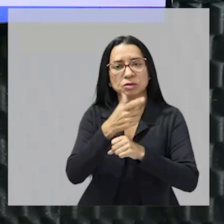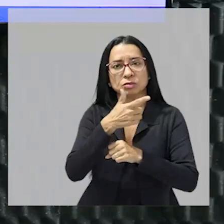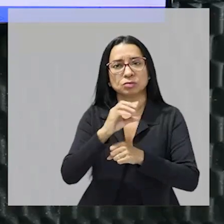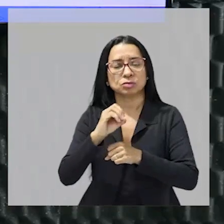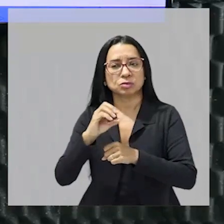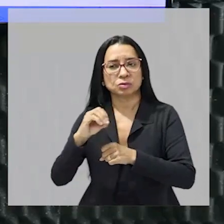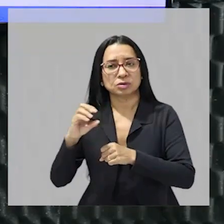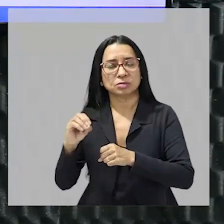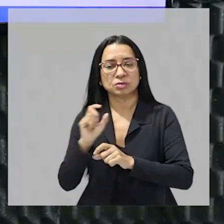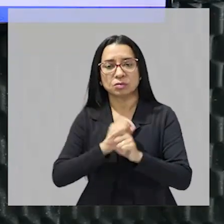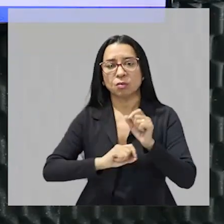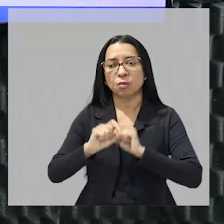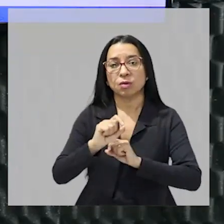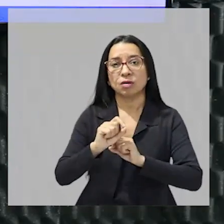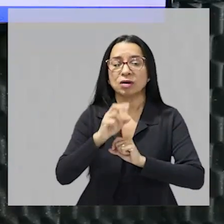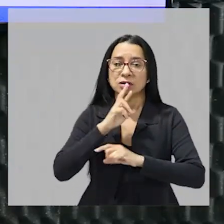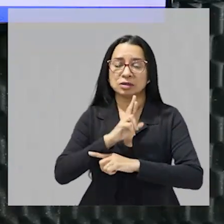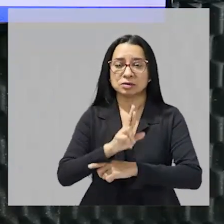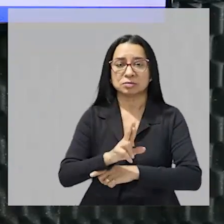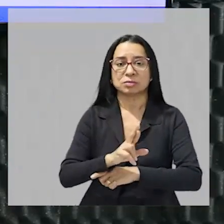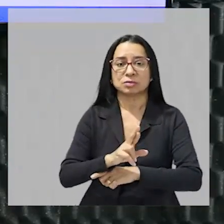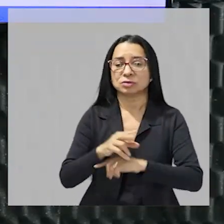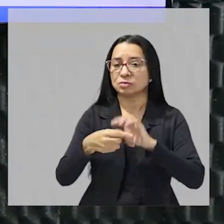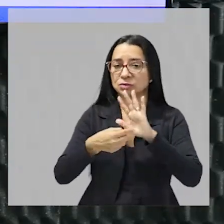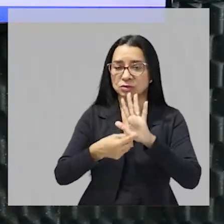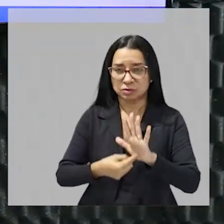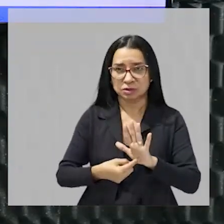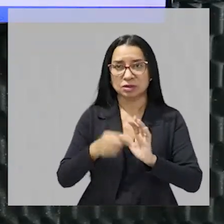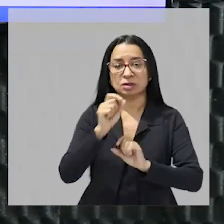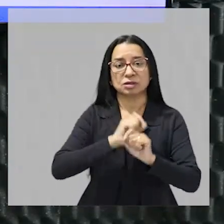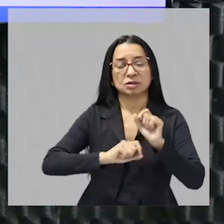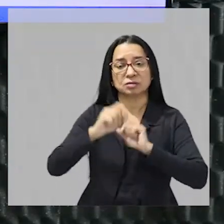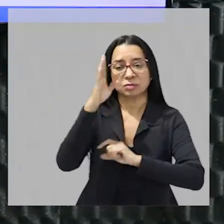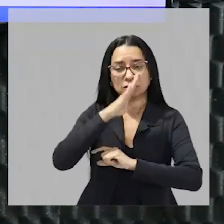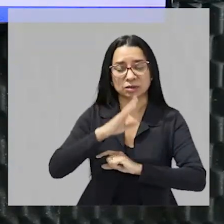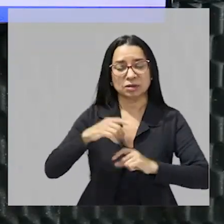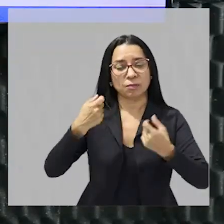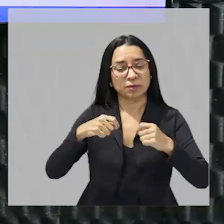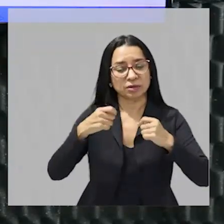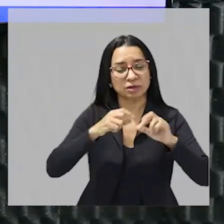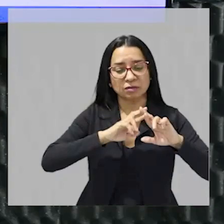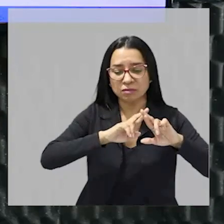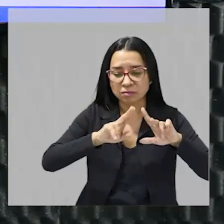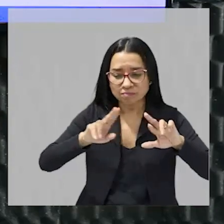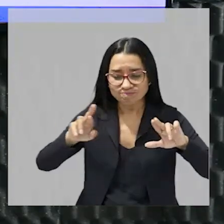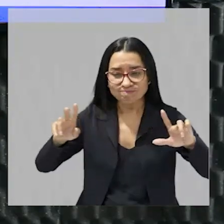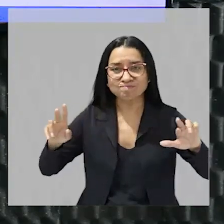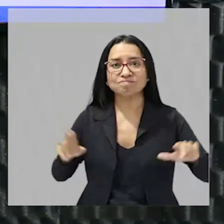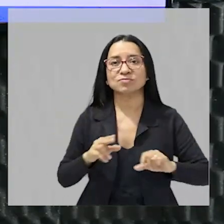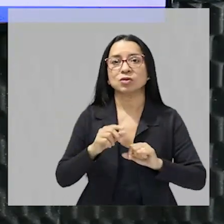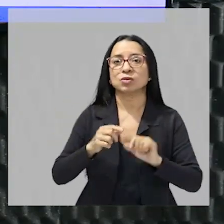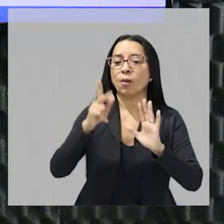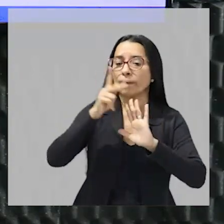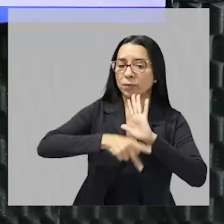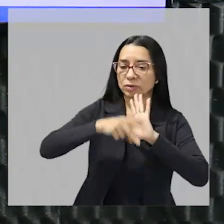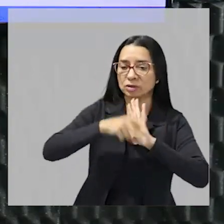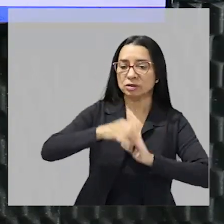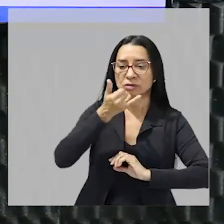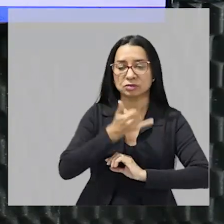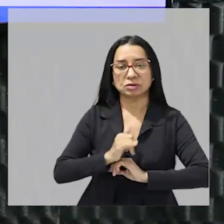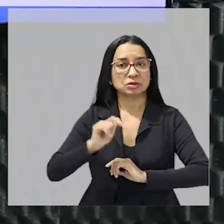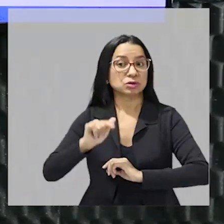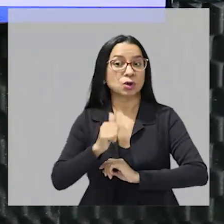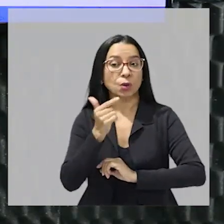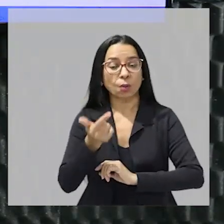era a solução apontada? Que o Brasil precisava diversificar o seu potencial energético em